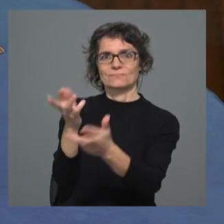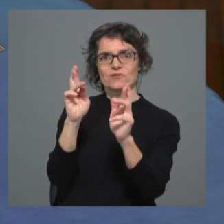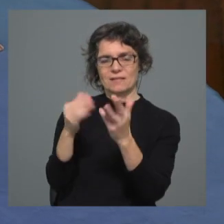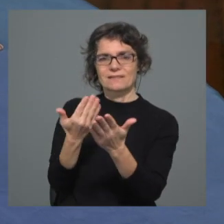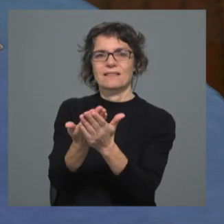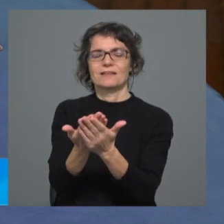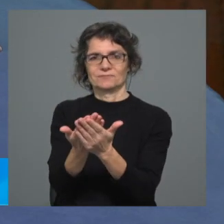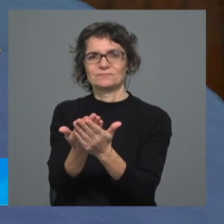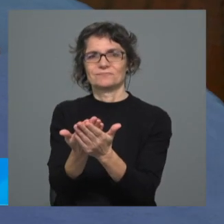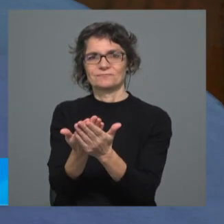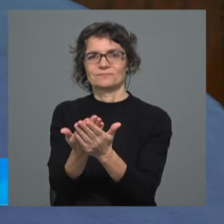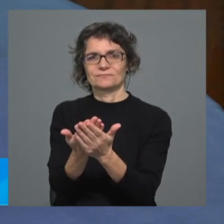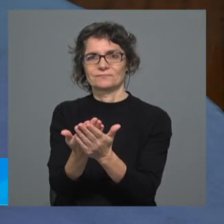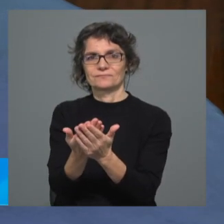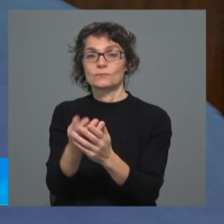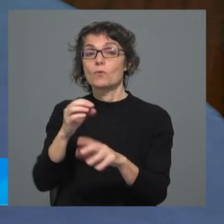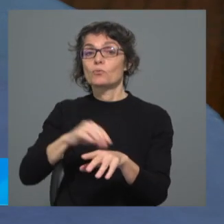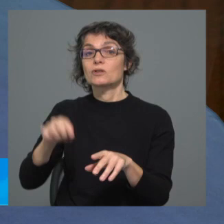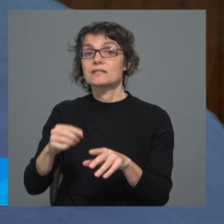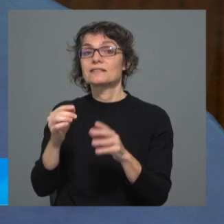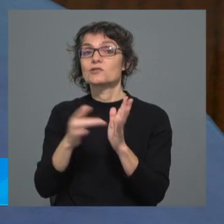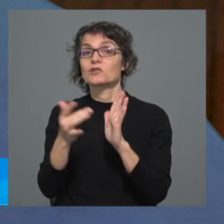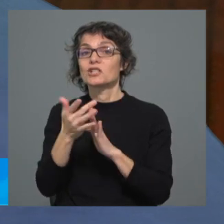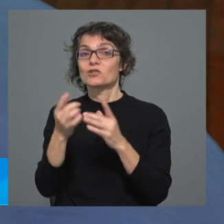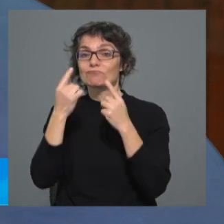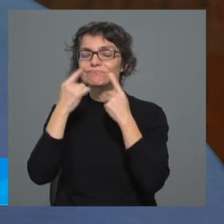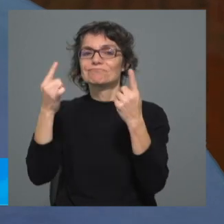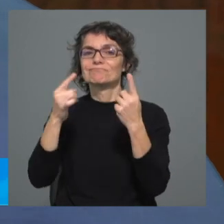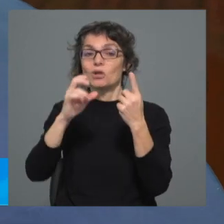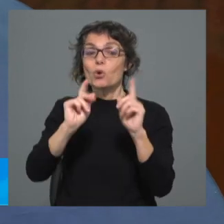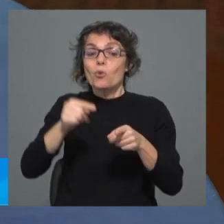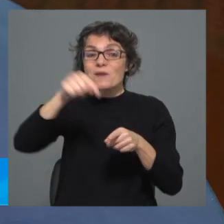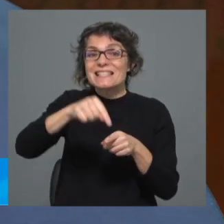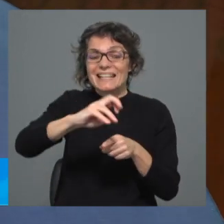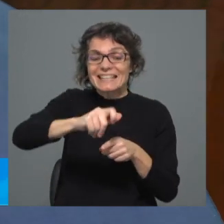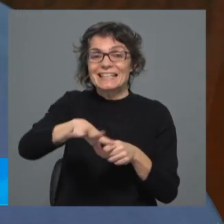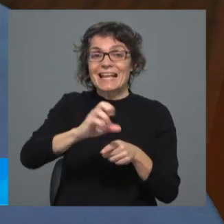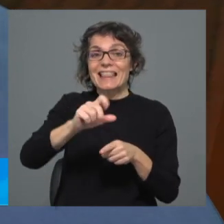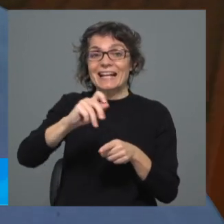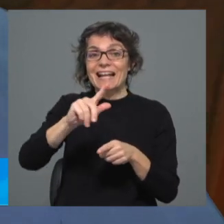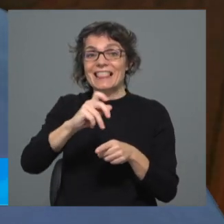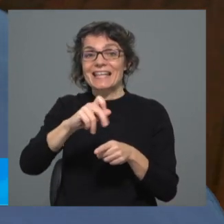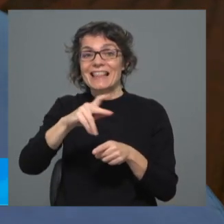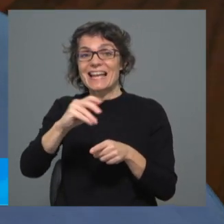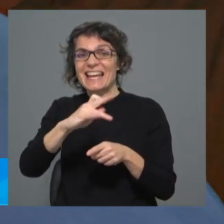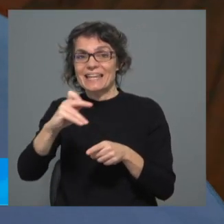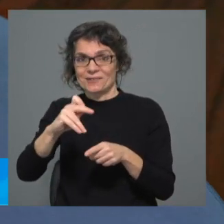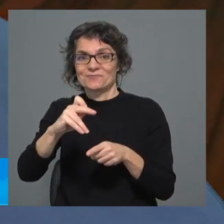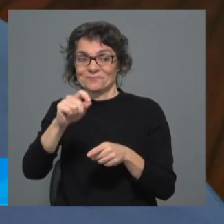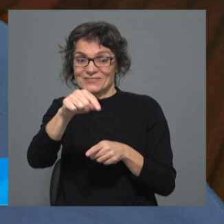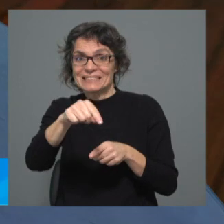estas terras. É por isso que o ministério de Jesus começa exatamente pela Galileia. Não é por isso, mas é